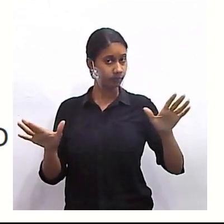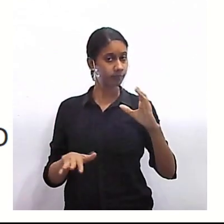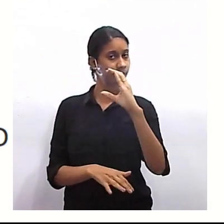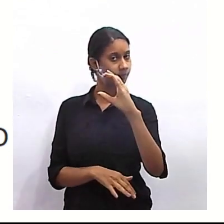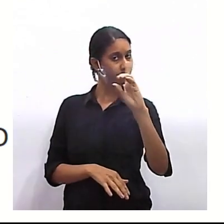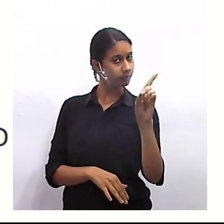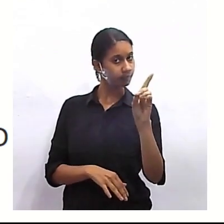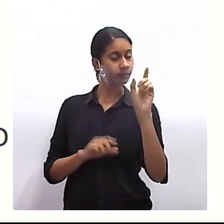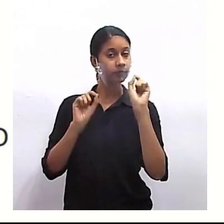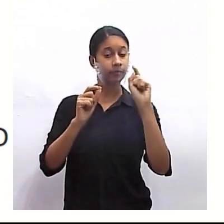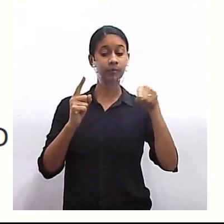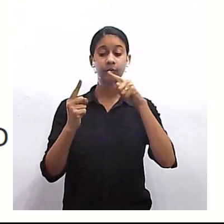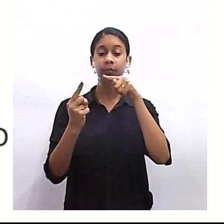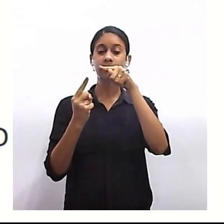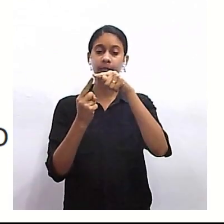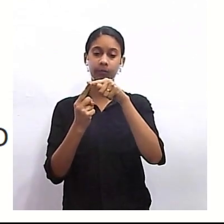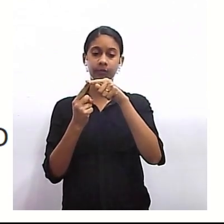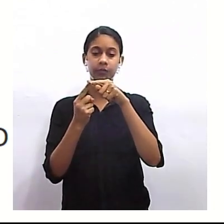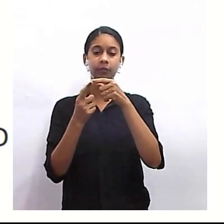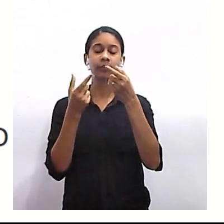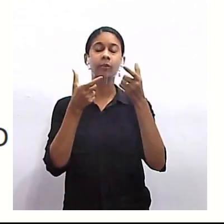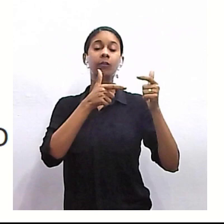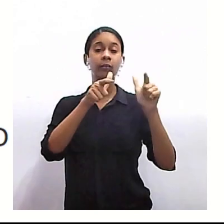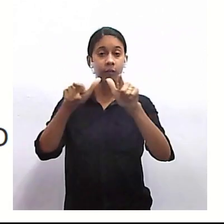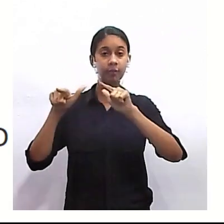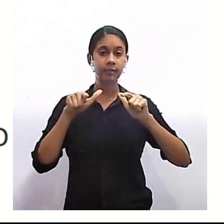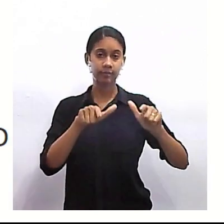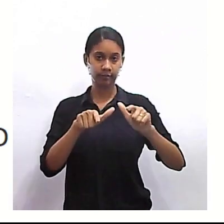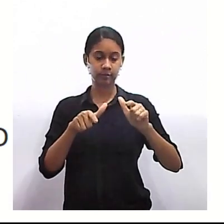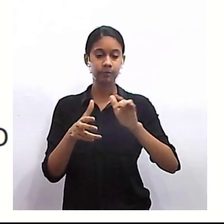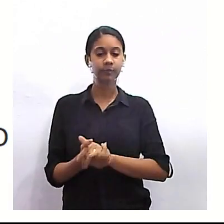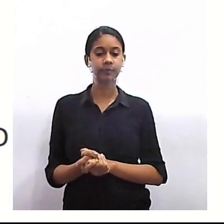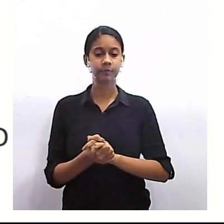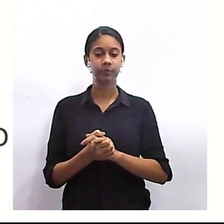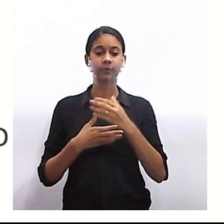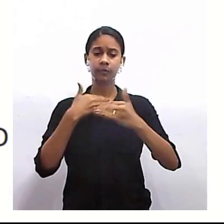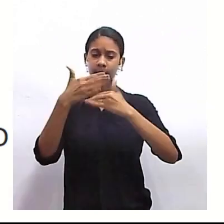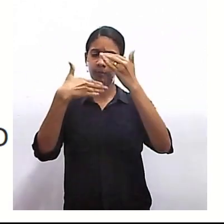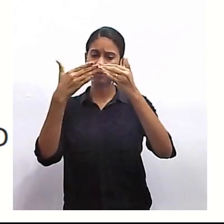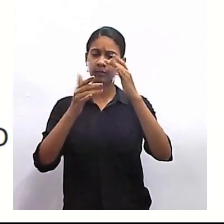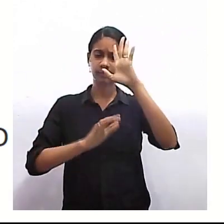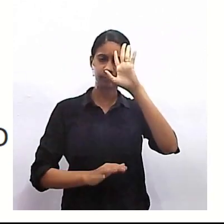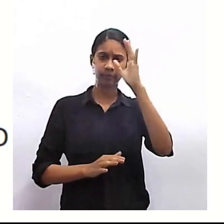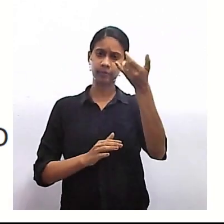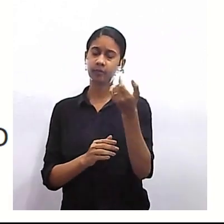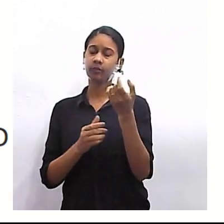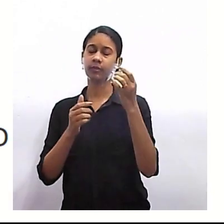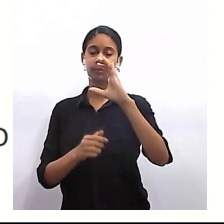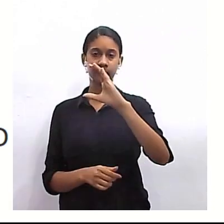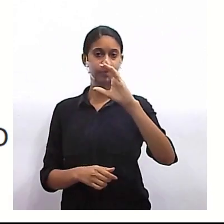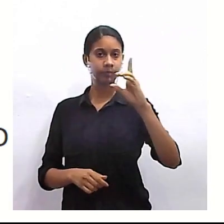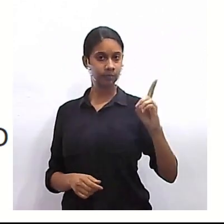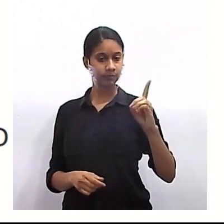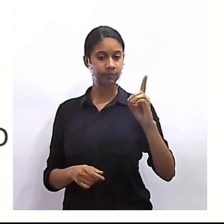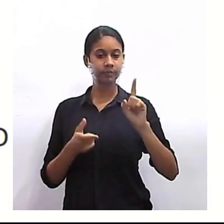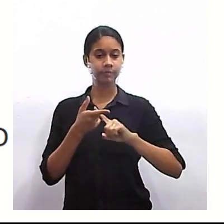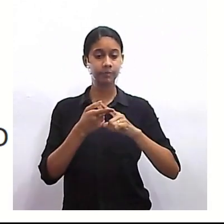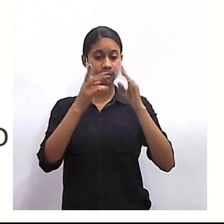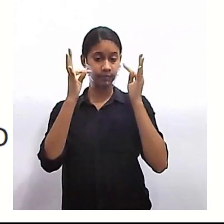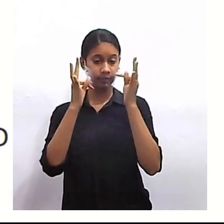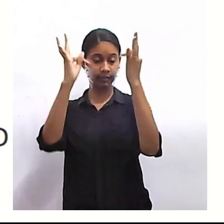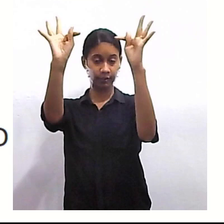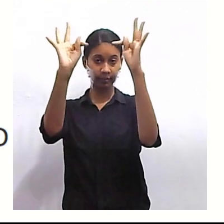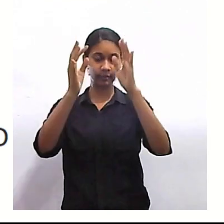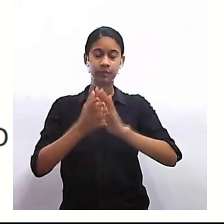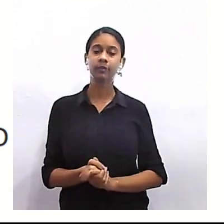os objetivos, a localização, o processo de decisão de um CD, a tecnologia que a gente